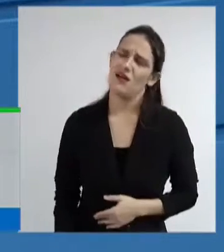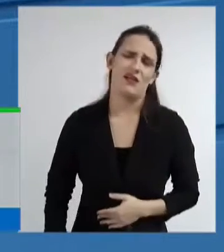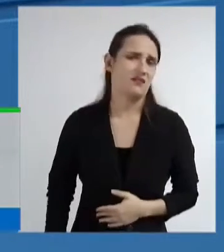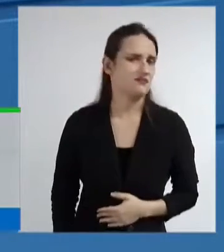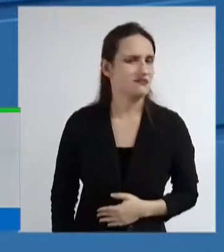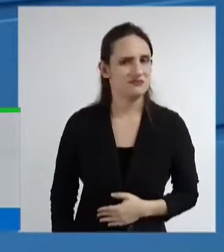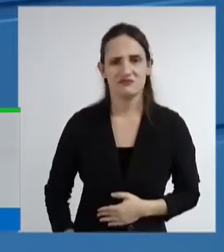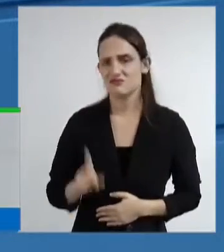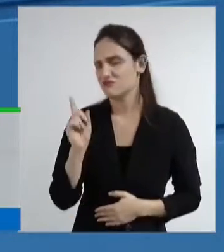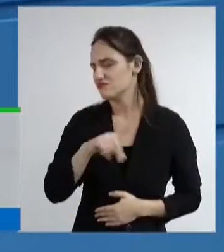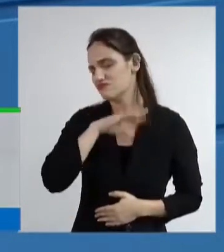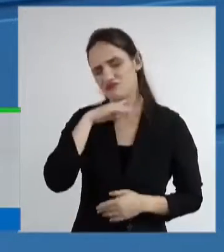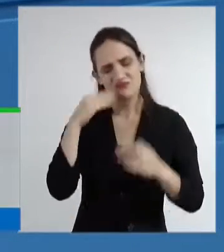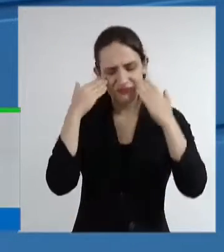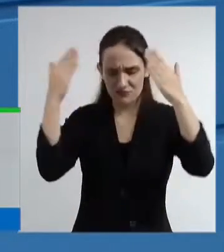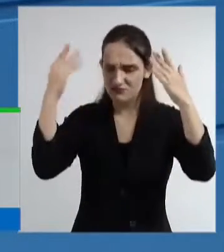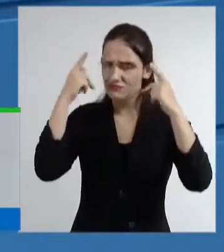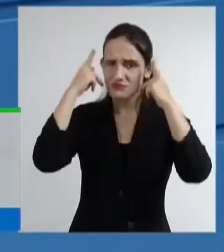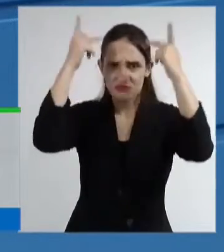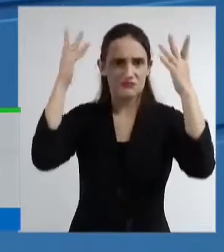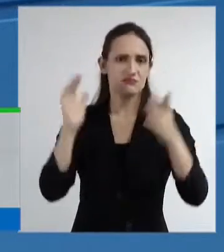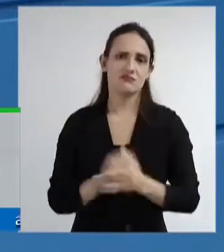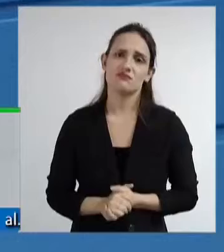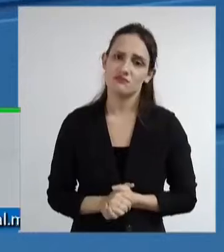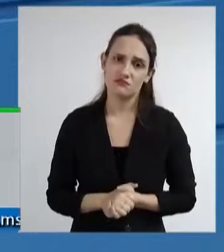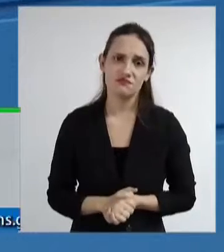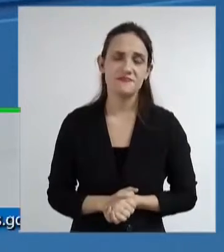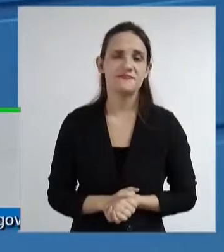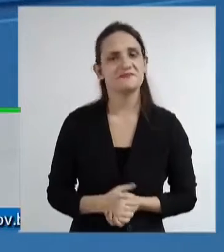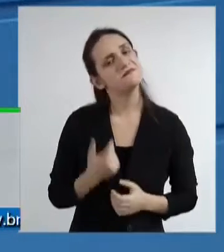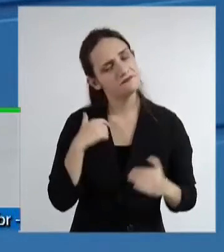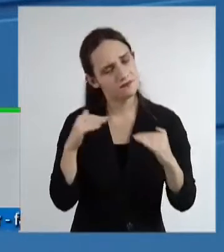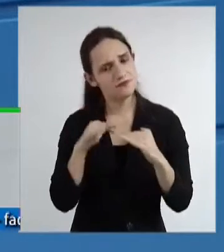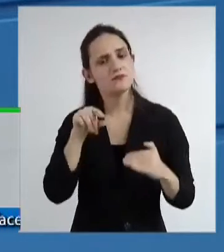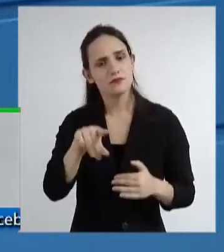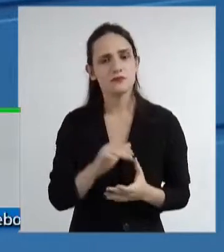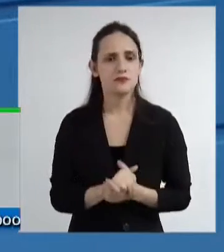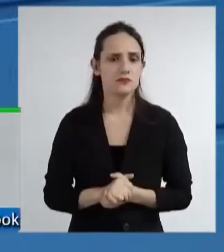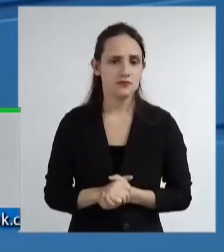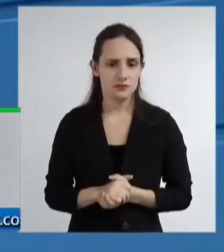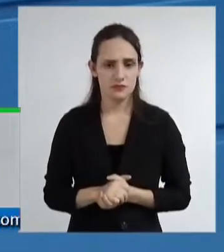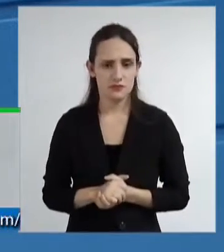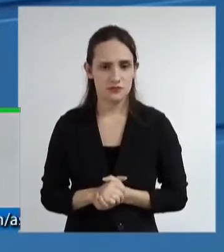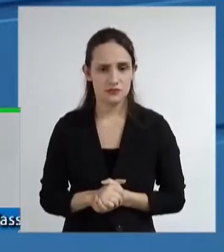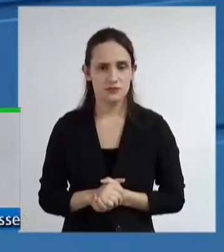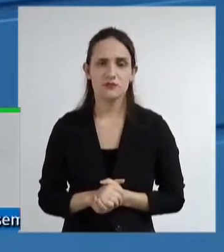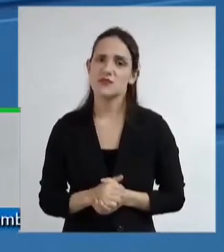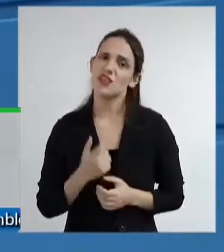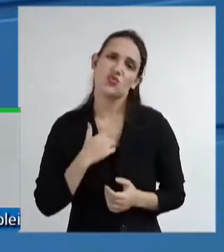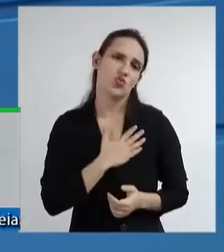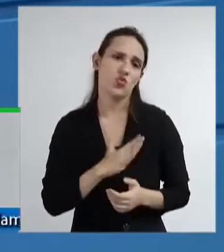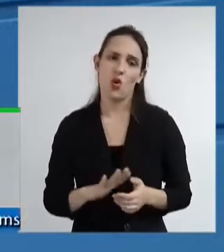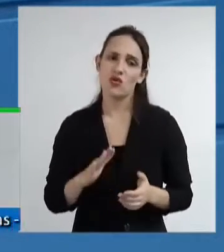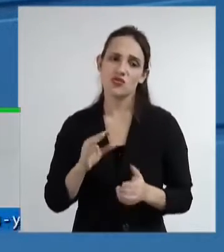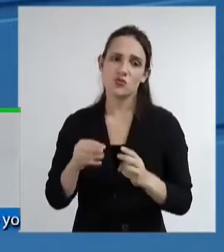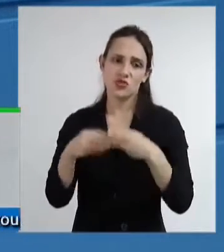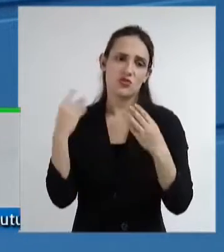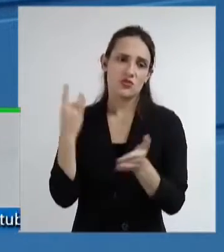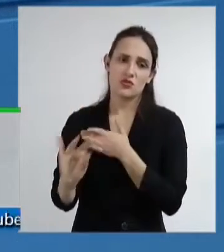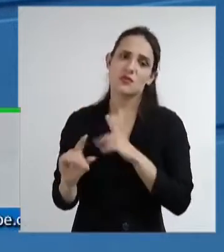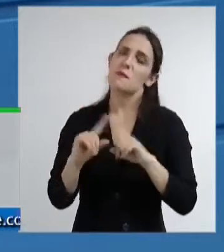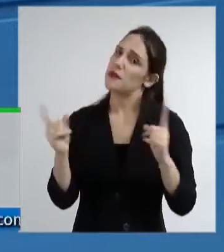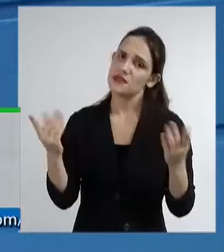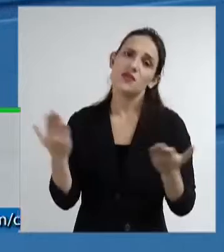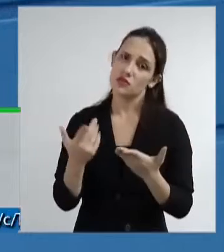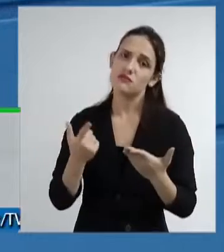realmente é degradante, humilhante nesse sentido. Eu concordo com Vossa Excelência, eu não gosto de apresentar nota de repúdio, mas numa